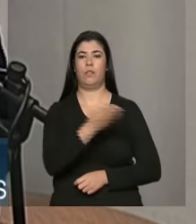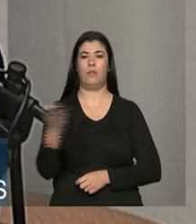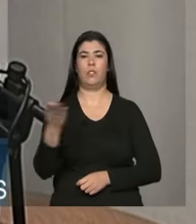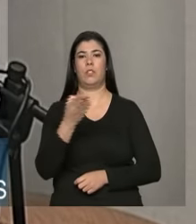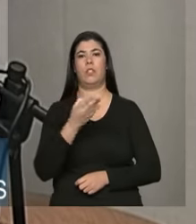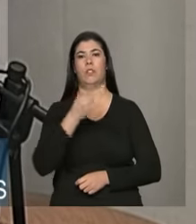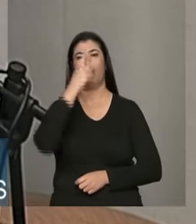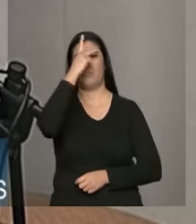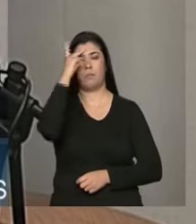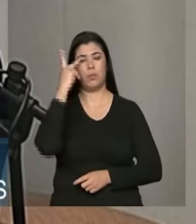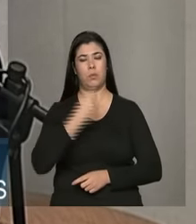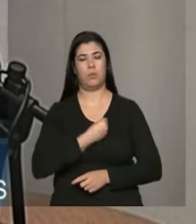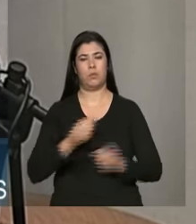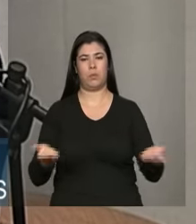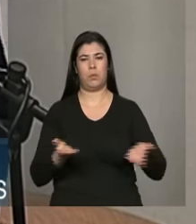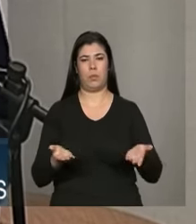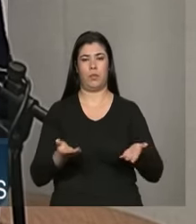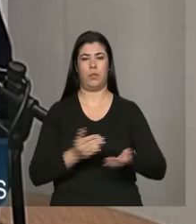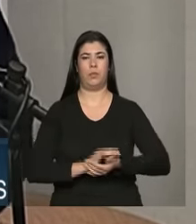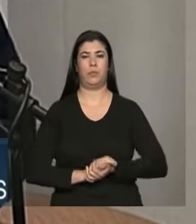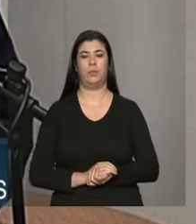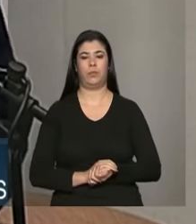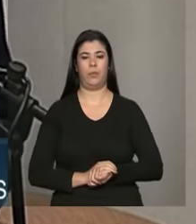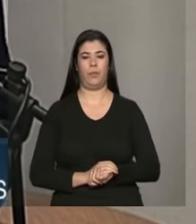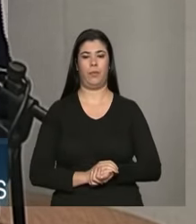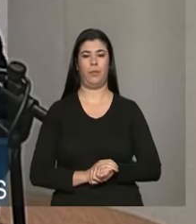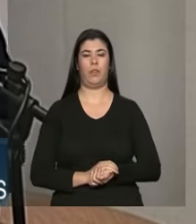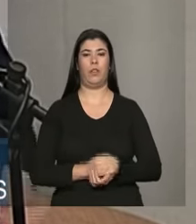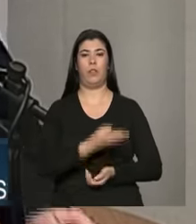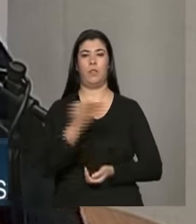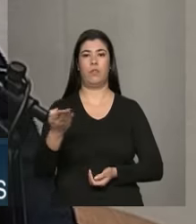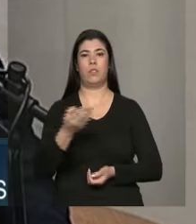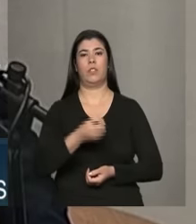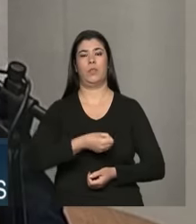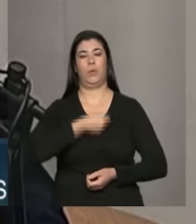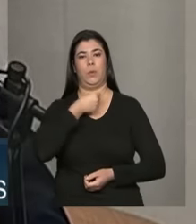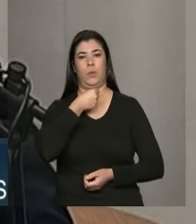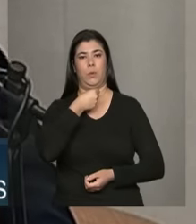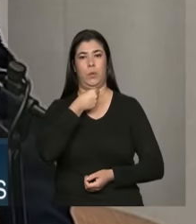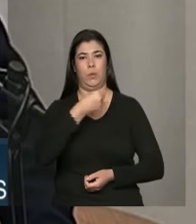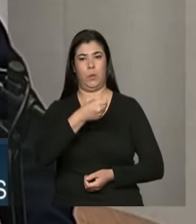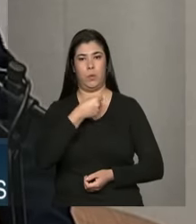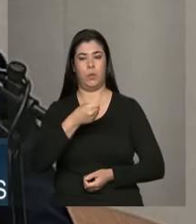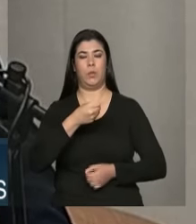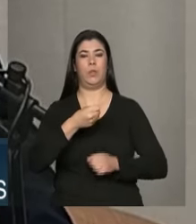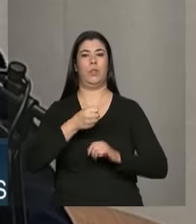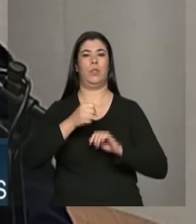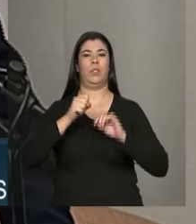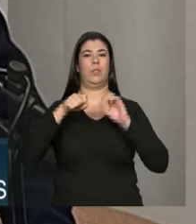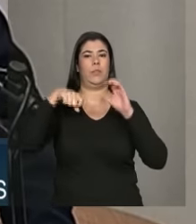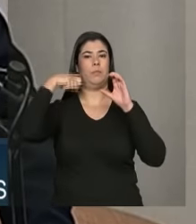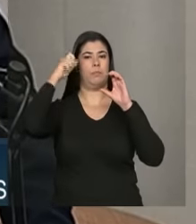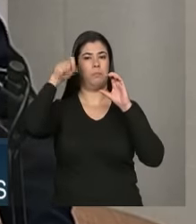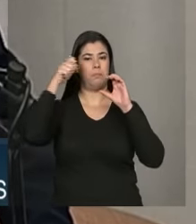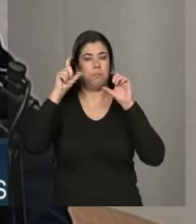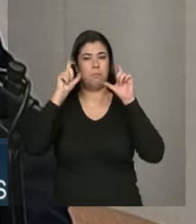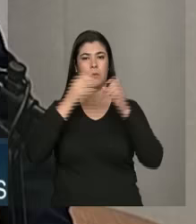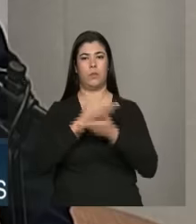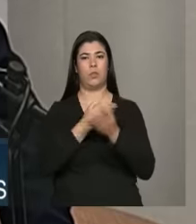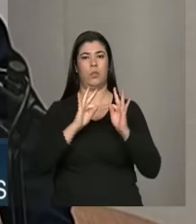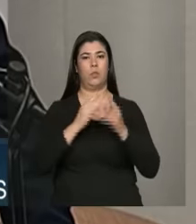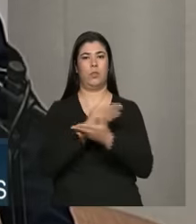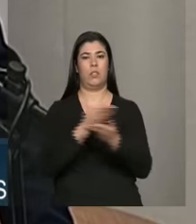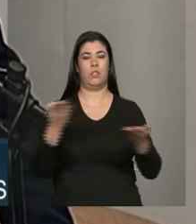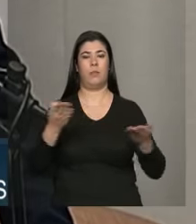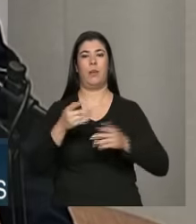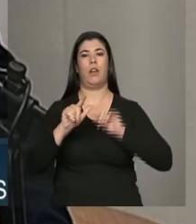senhores aqui presentes aos jornalistas cinegrafistas enfim todos os trabalhadores